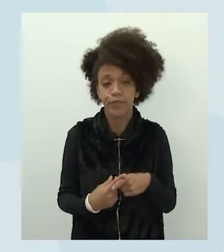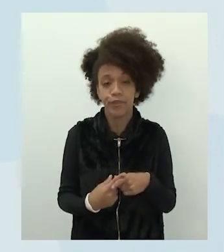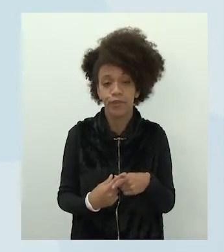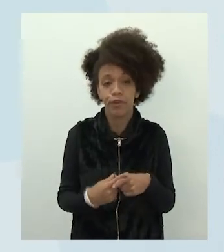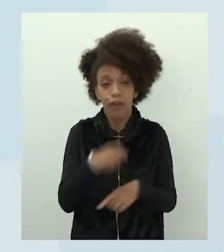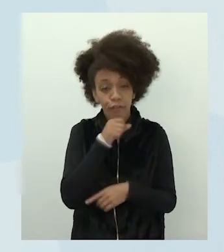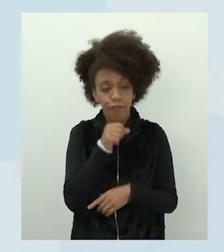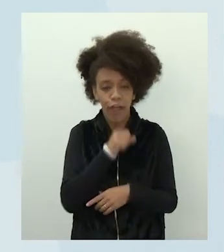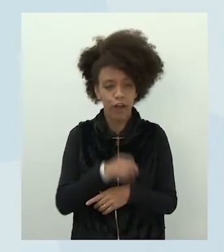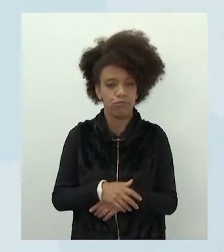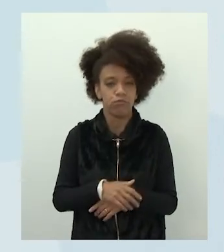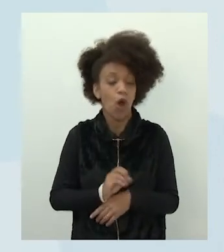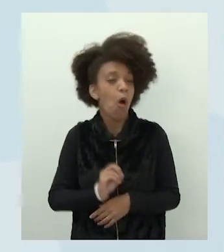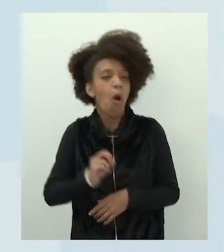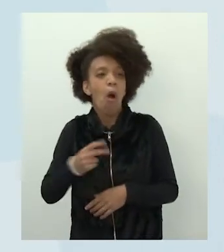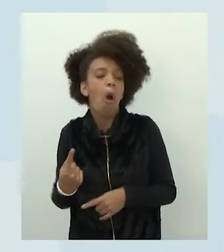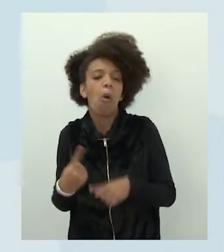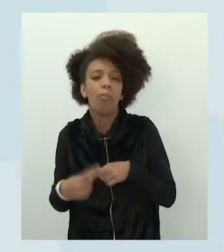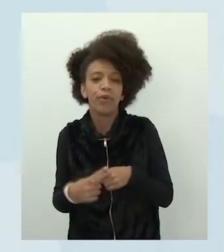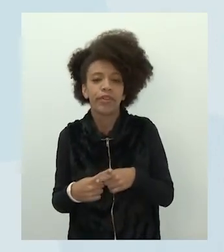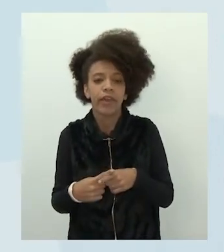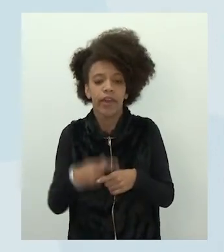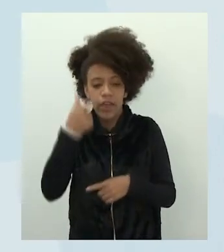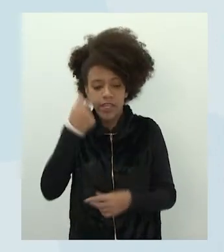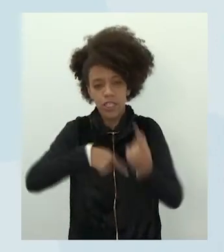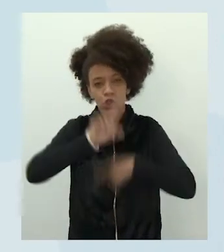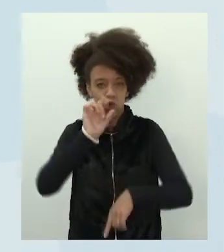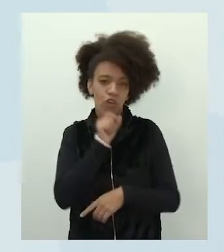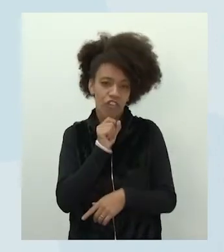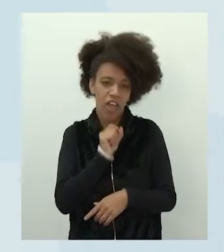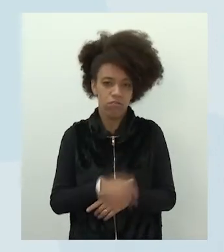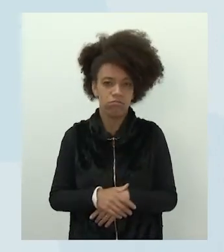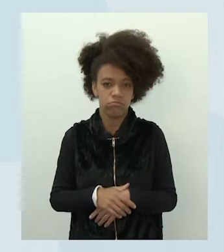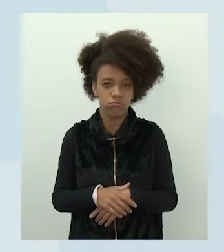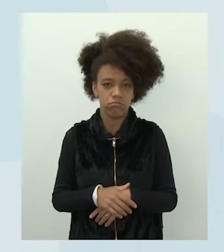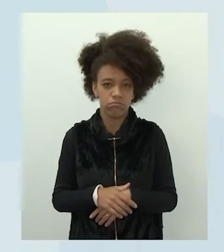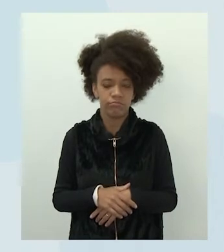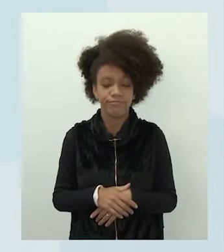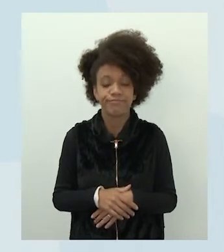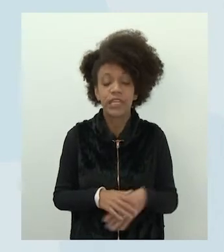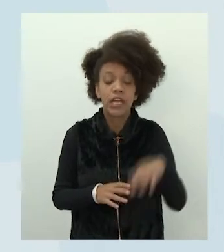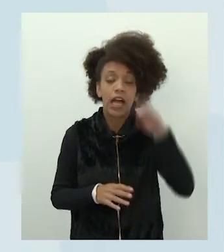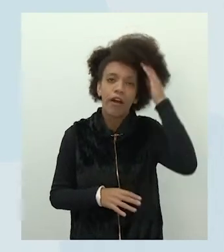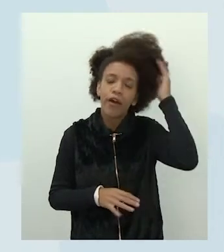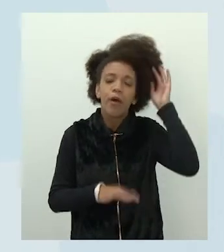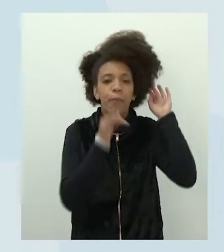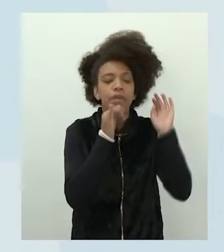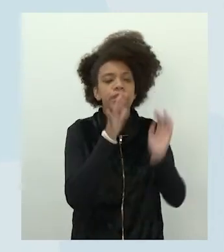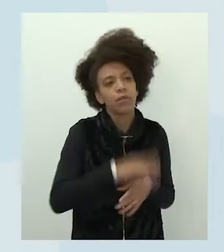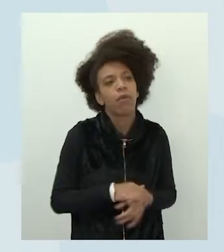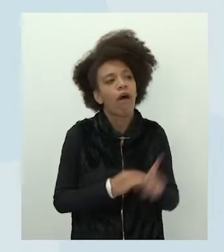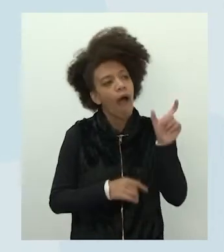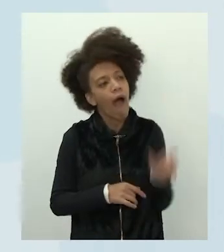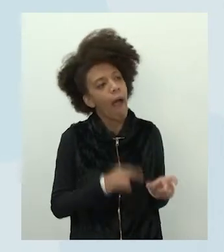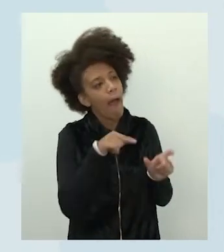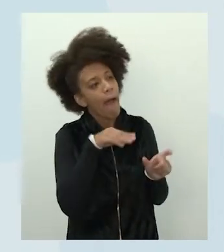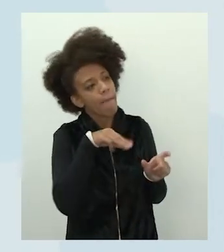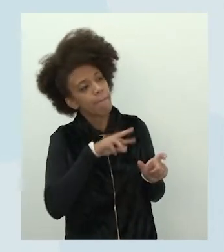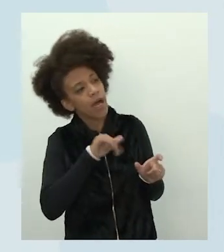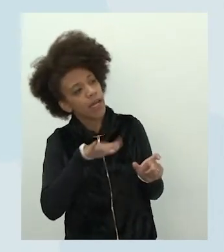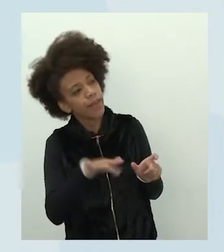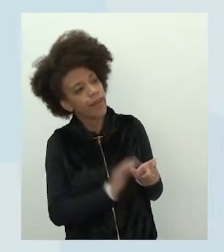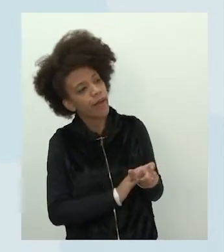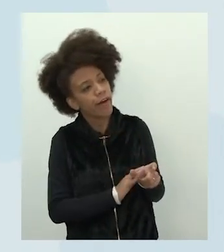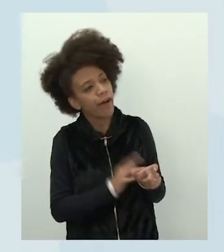sou velho ou porque é velho, né? Então, fulano está